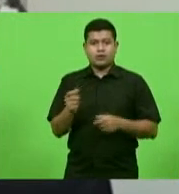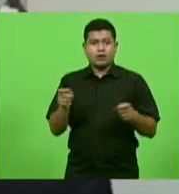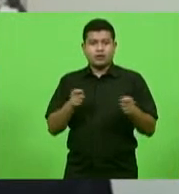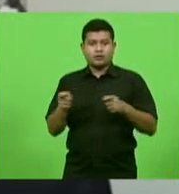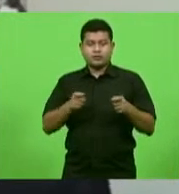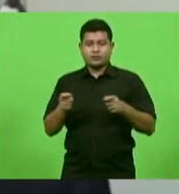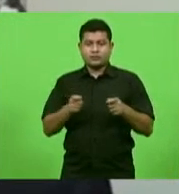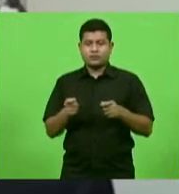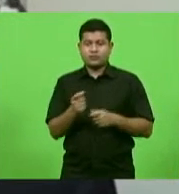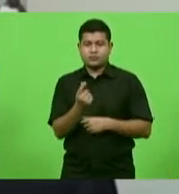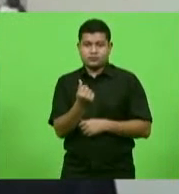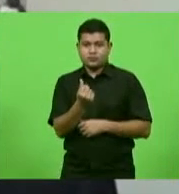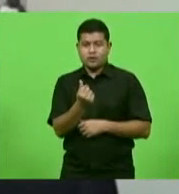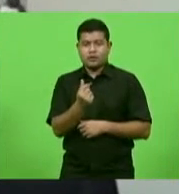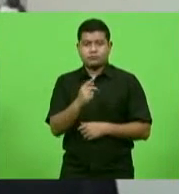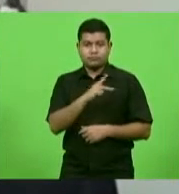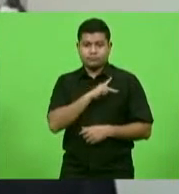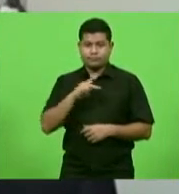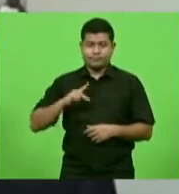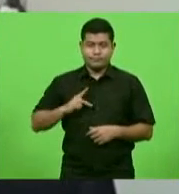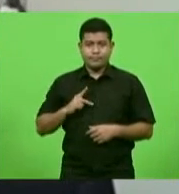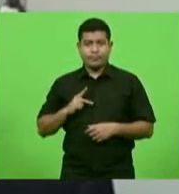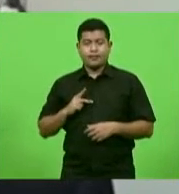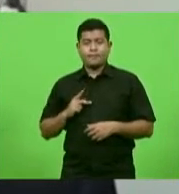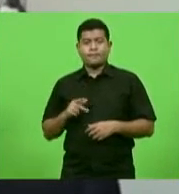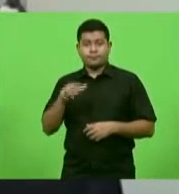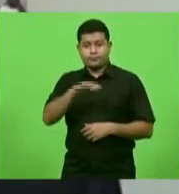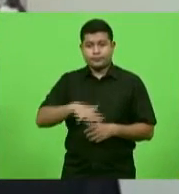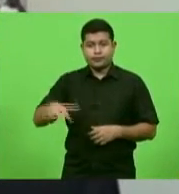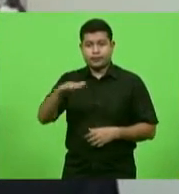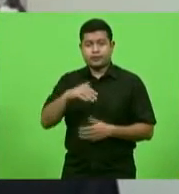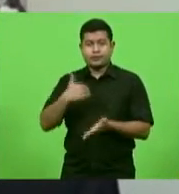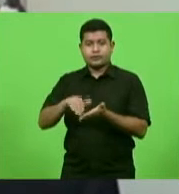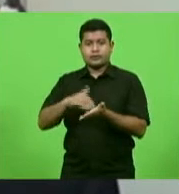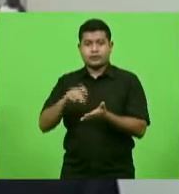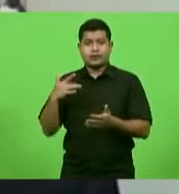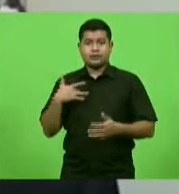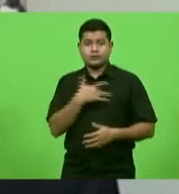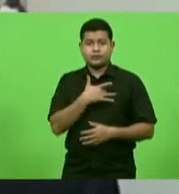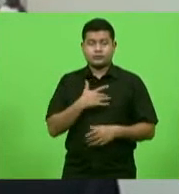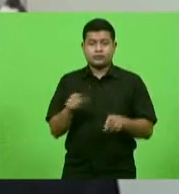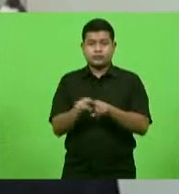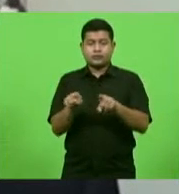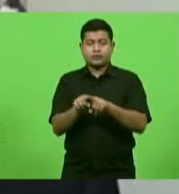de Estado da Saúde, foram iniciados ainda os processos SES